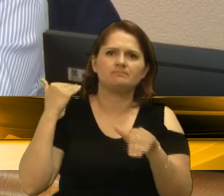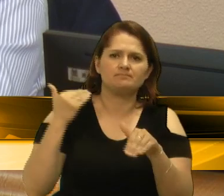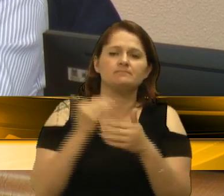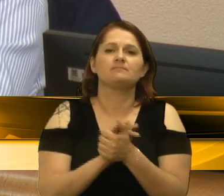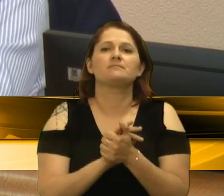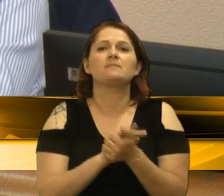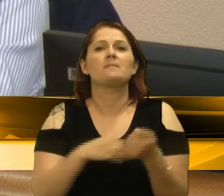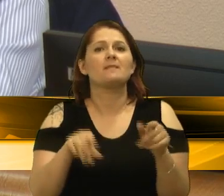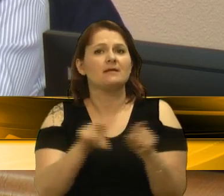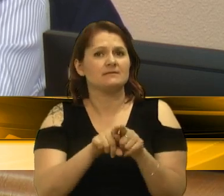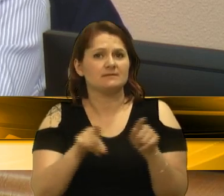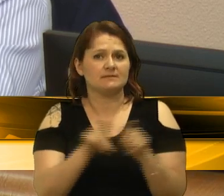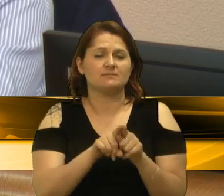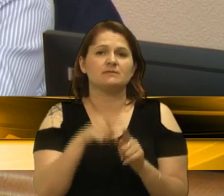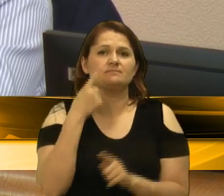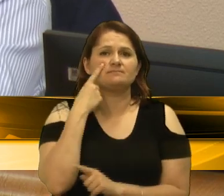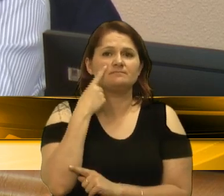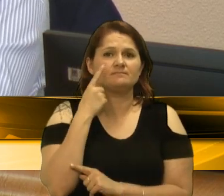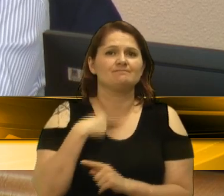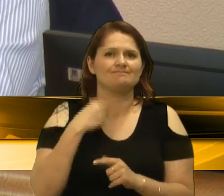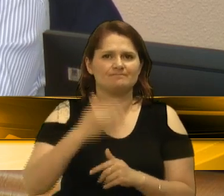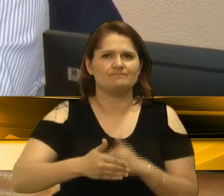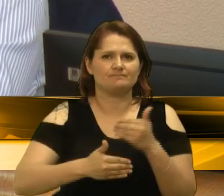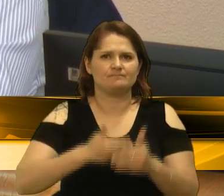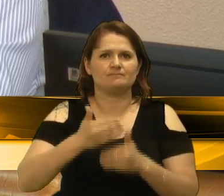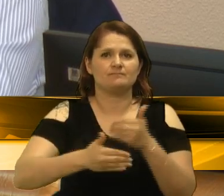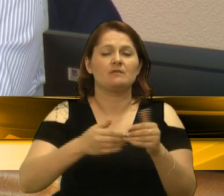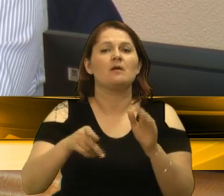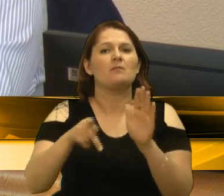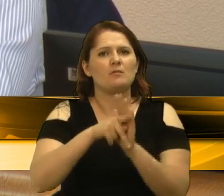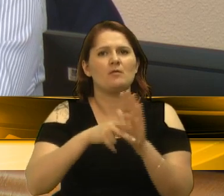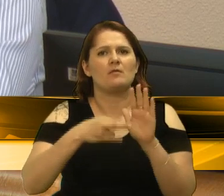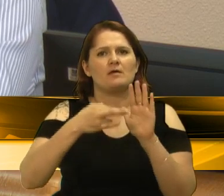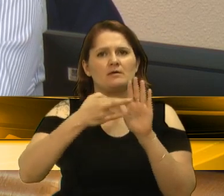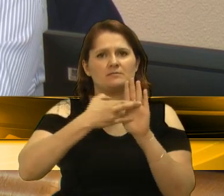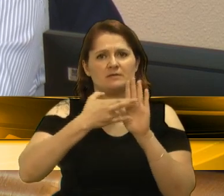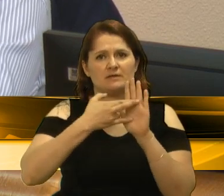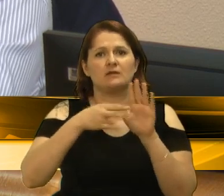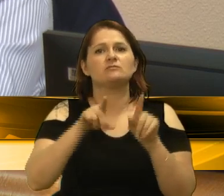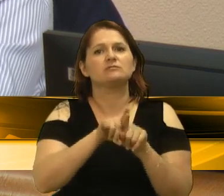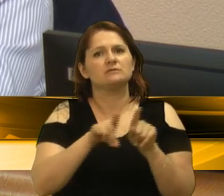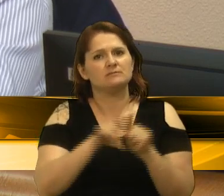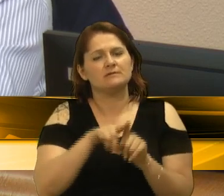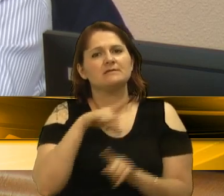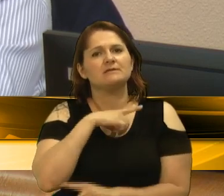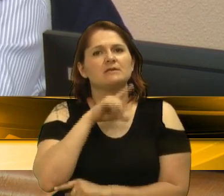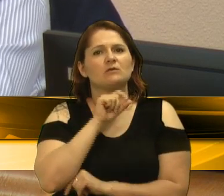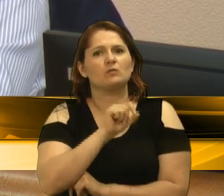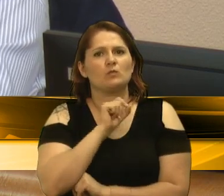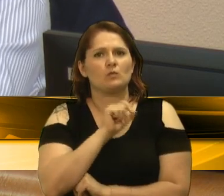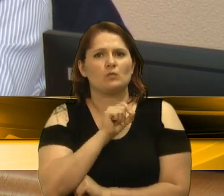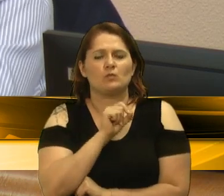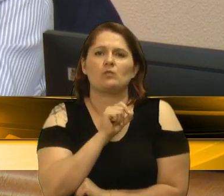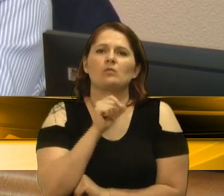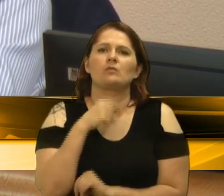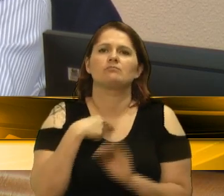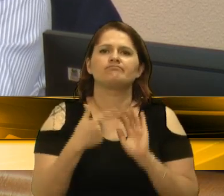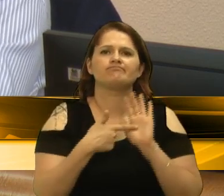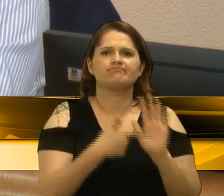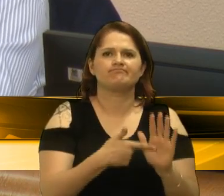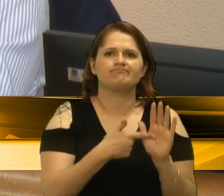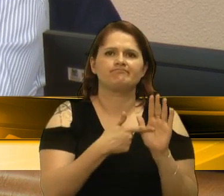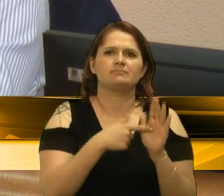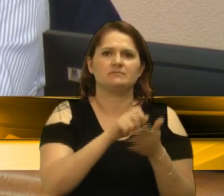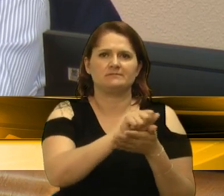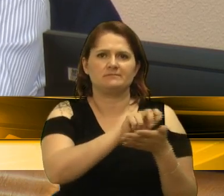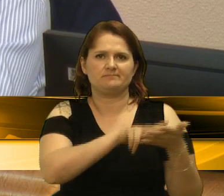Assim, seguindo no rito estabelecido pelo regimento interno para o ato, assinala-se ainda que, abre aspas, apresentado o parecer